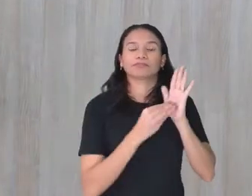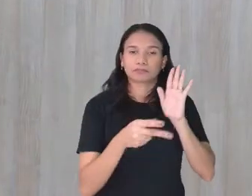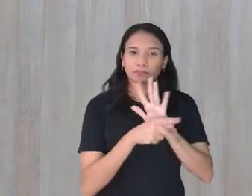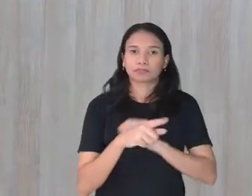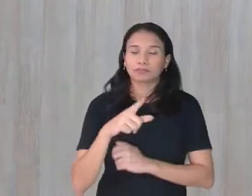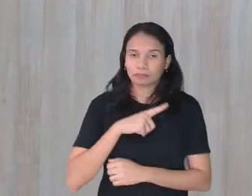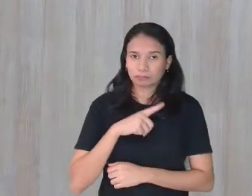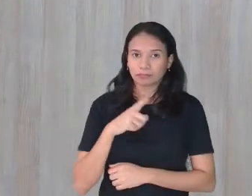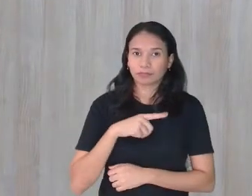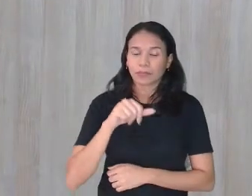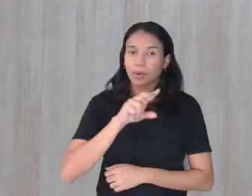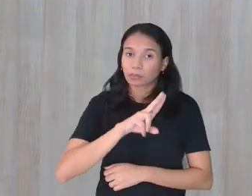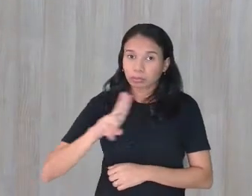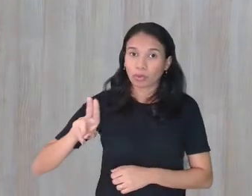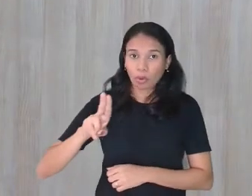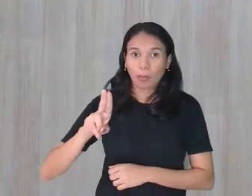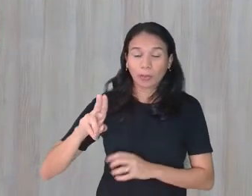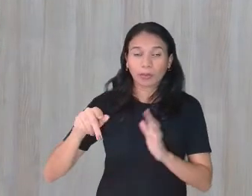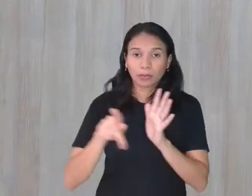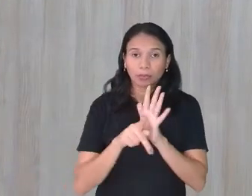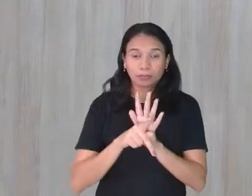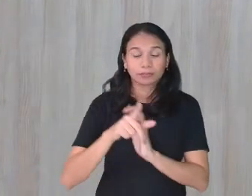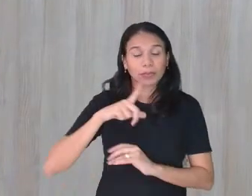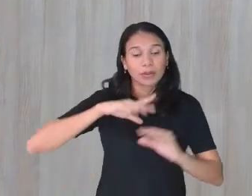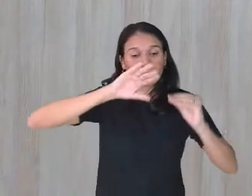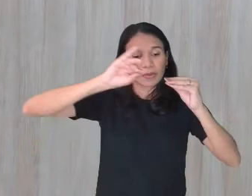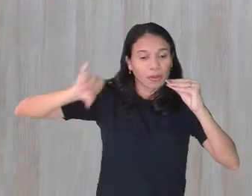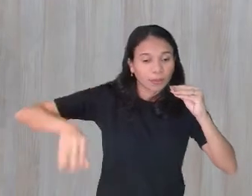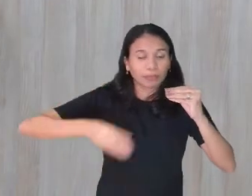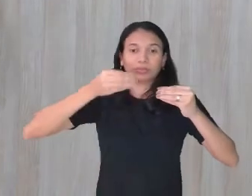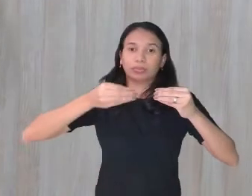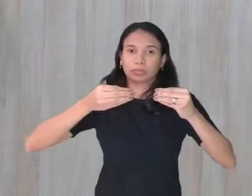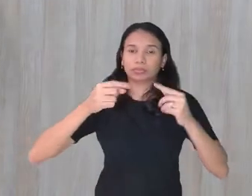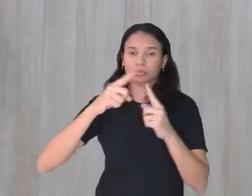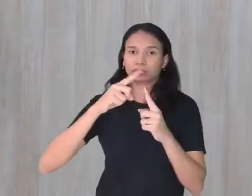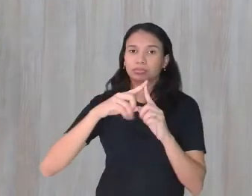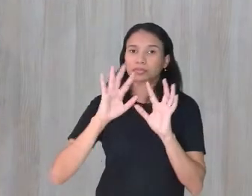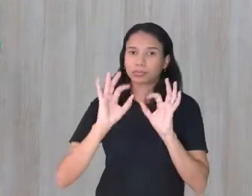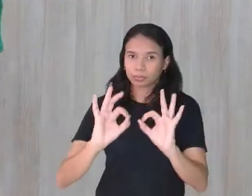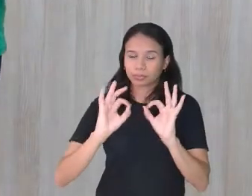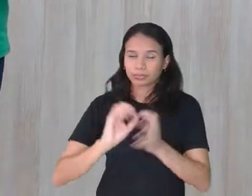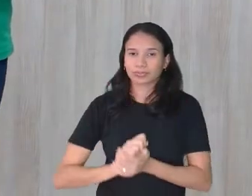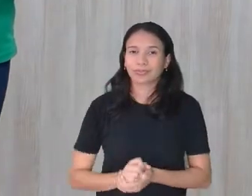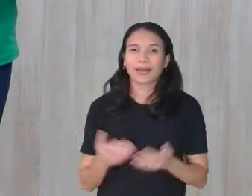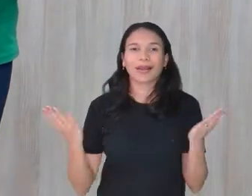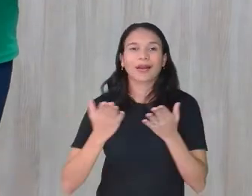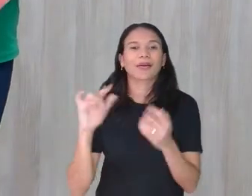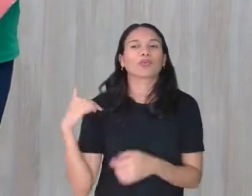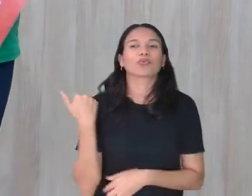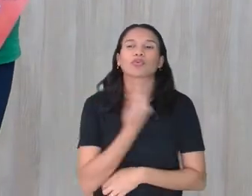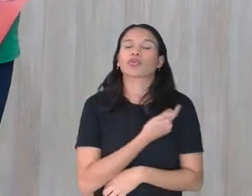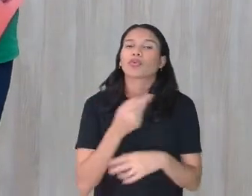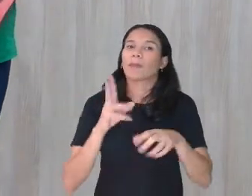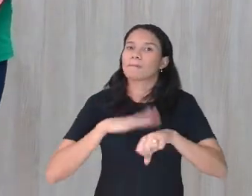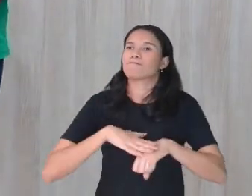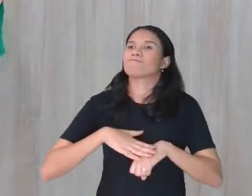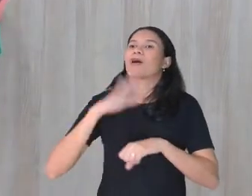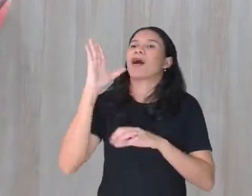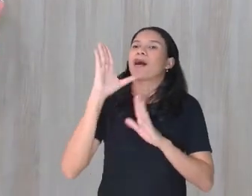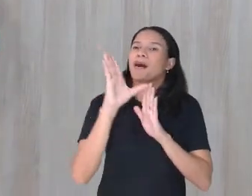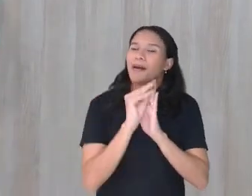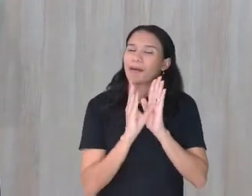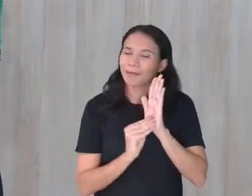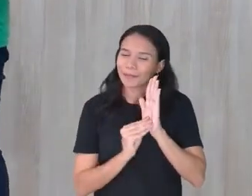espécie, o nome que vem do seu gênero e o outro que vem da sua espécie. Mas vamos ver, tem mais coisas